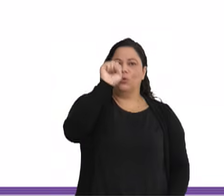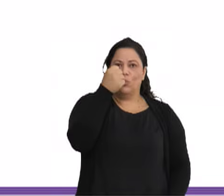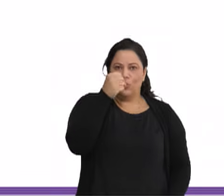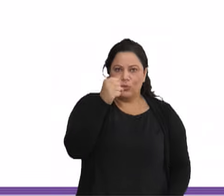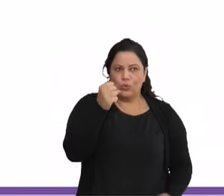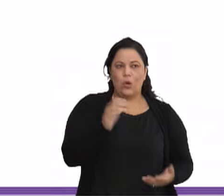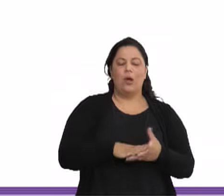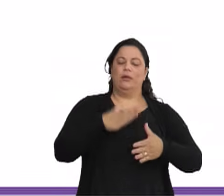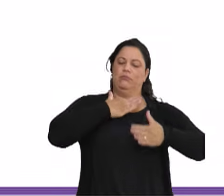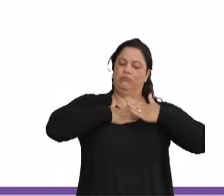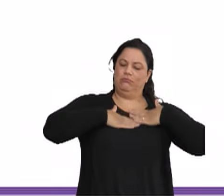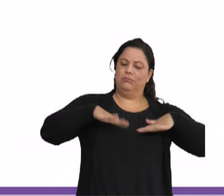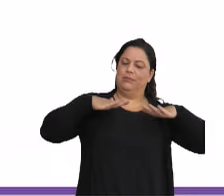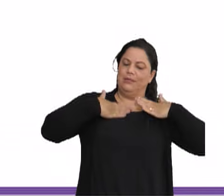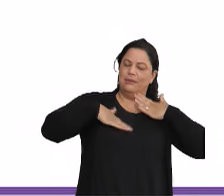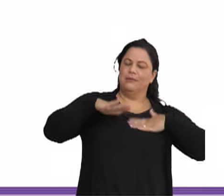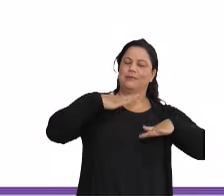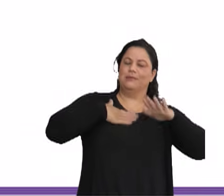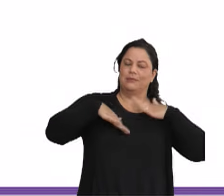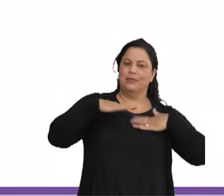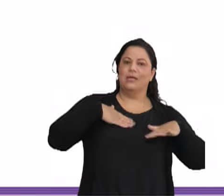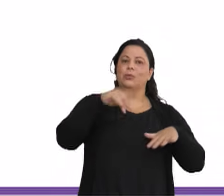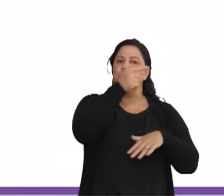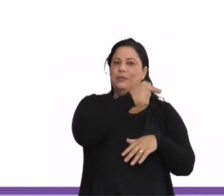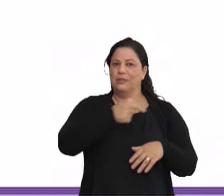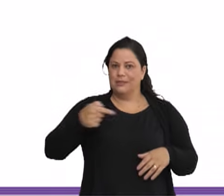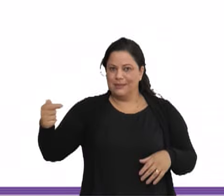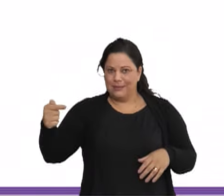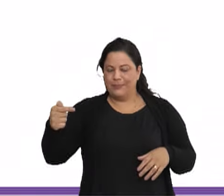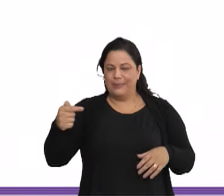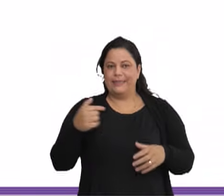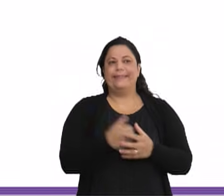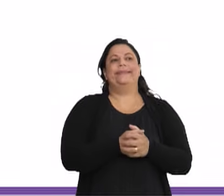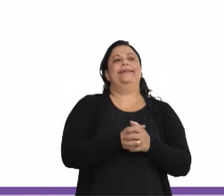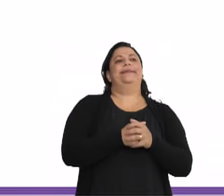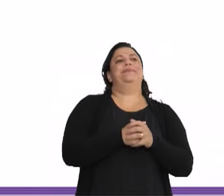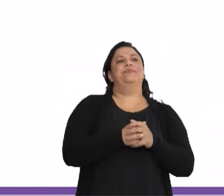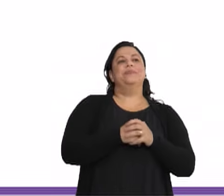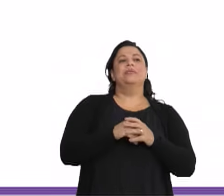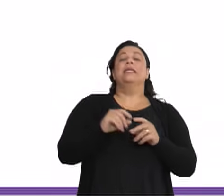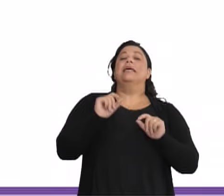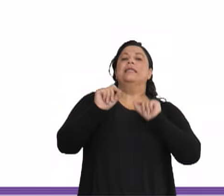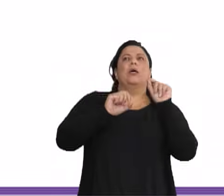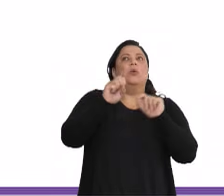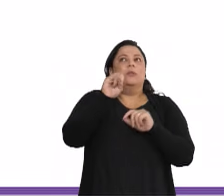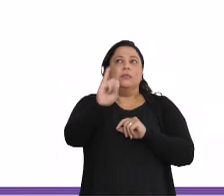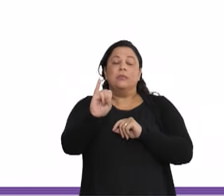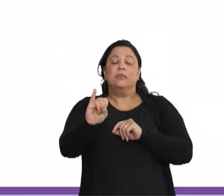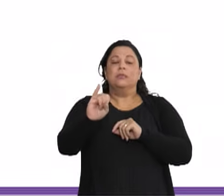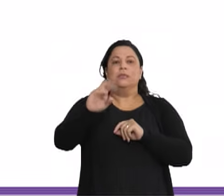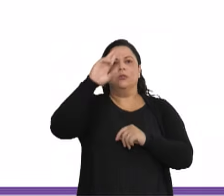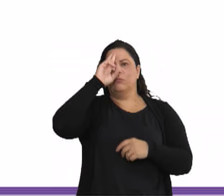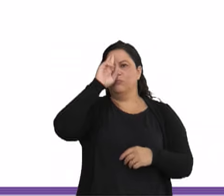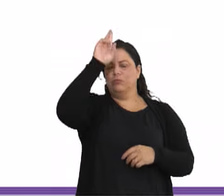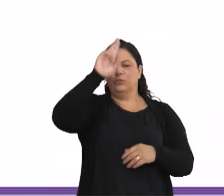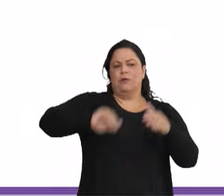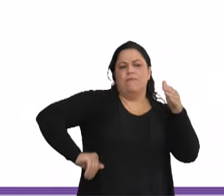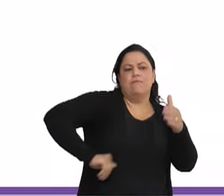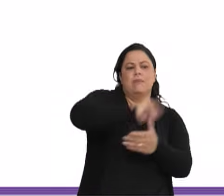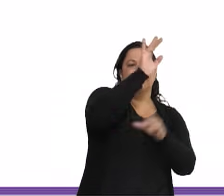remunerado, indenização por dispensa sem justa causa. Então, se o patrão demitisse o trabalhador, teria que pagar